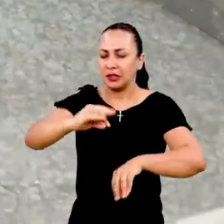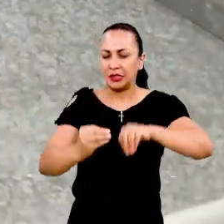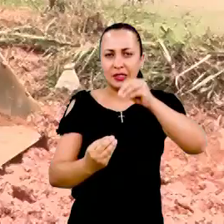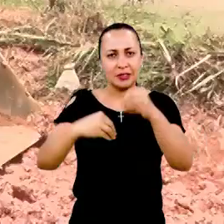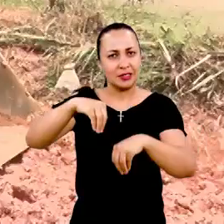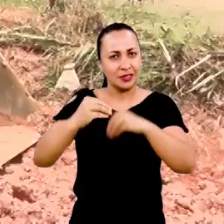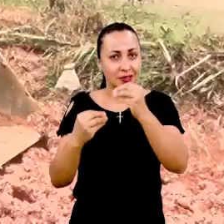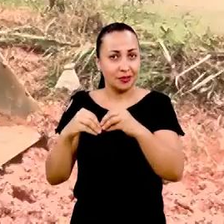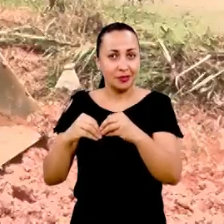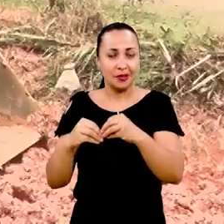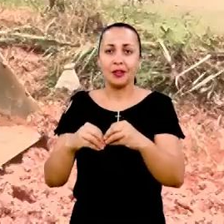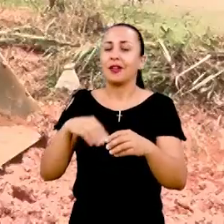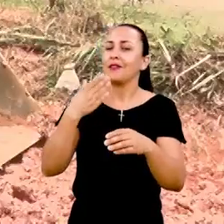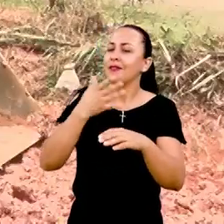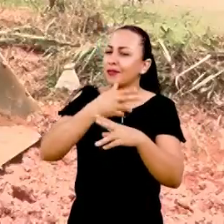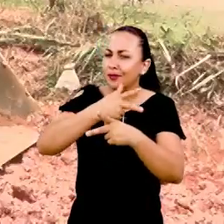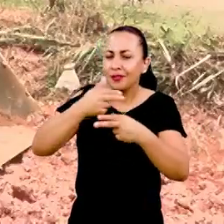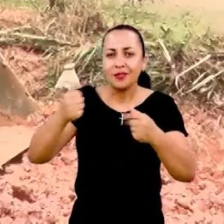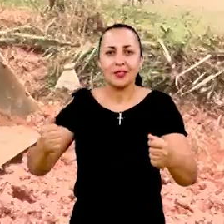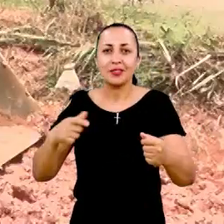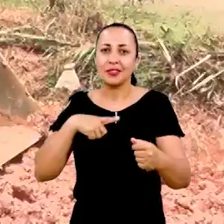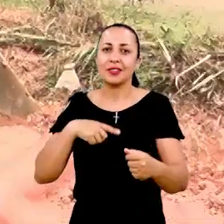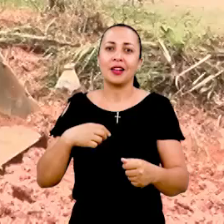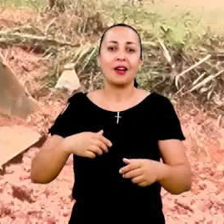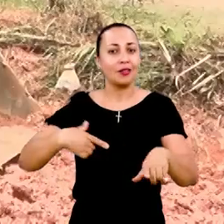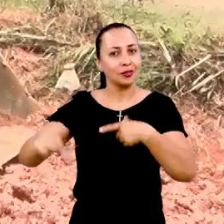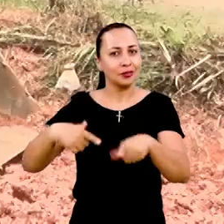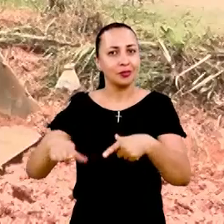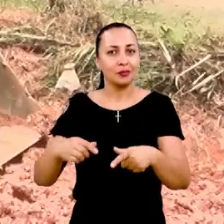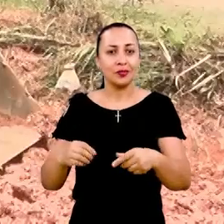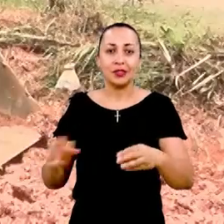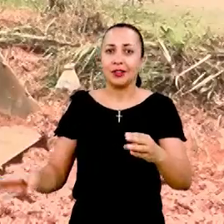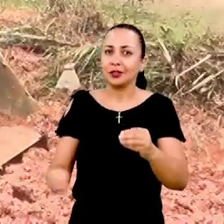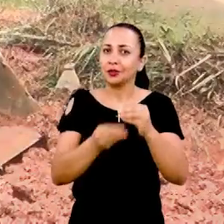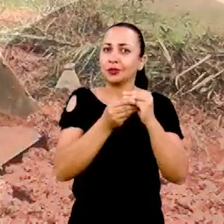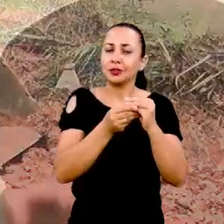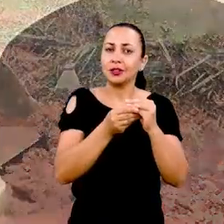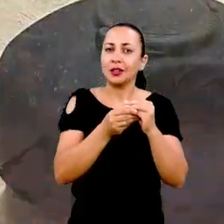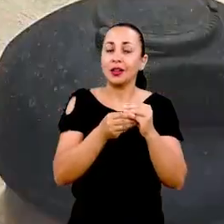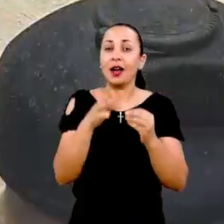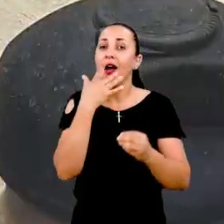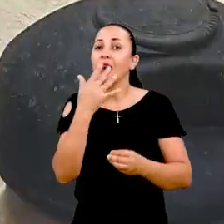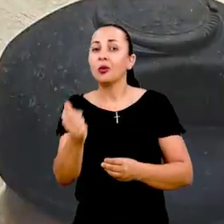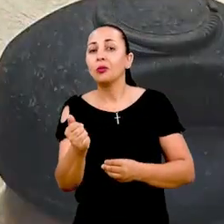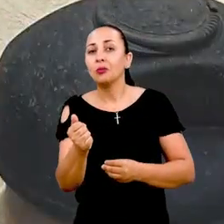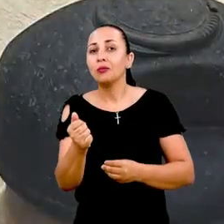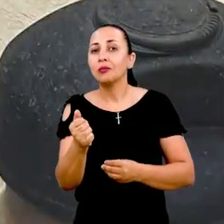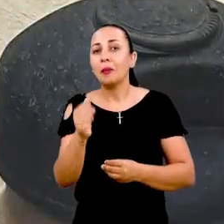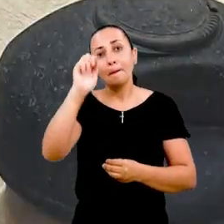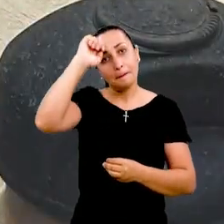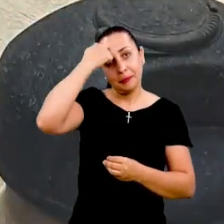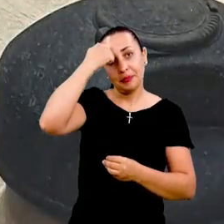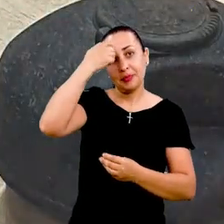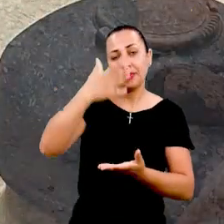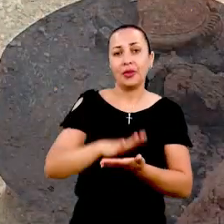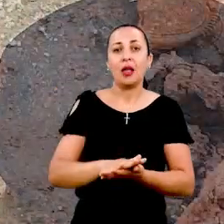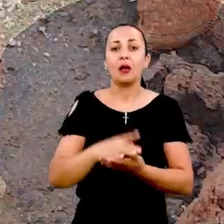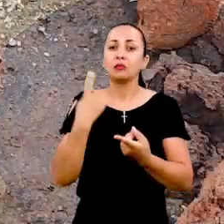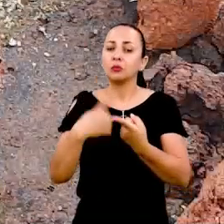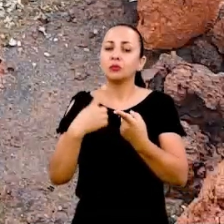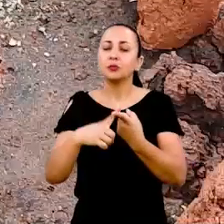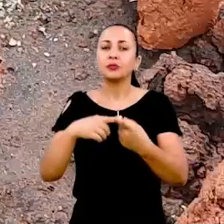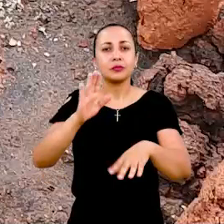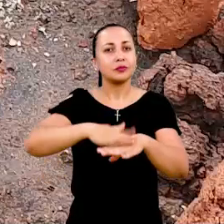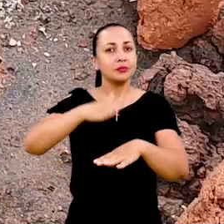serão vários ensaios no laboratório. E a gente tem uma missão inovadora que é adicionar o pigmento na cor asfalto. Por